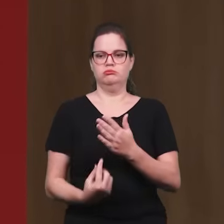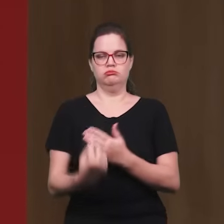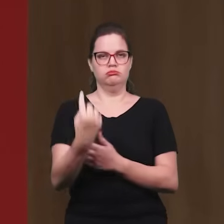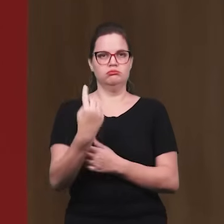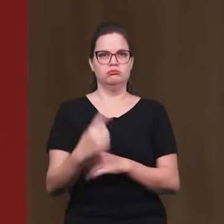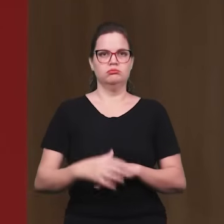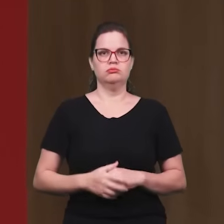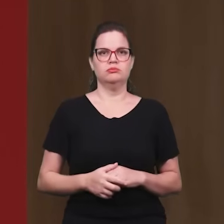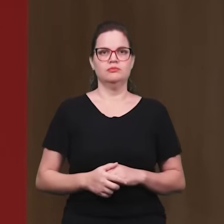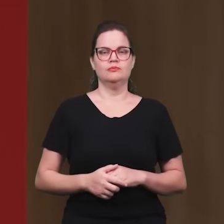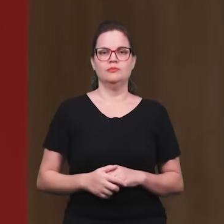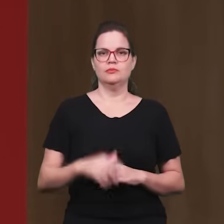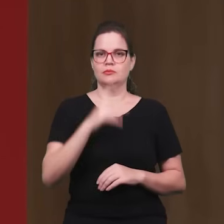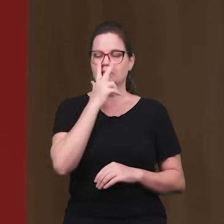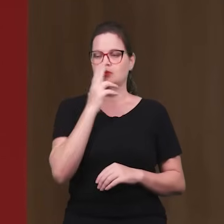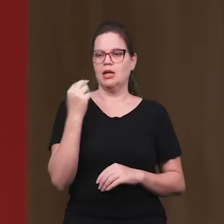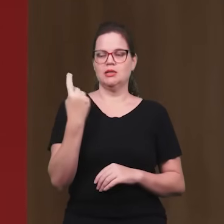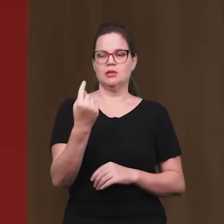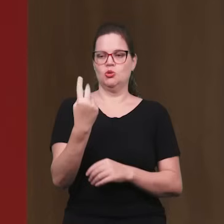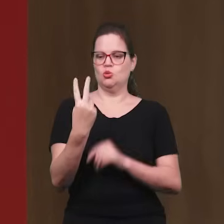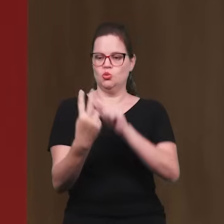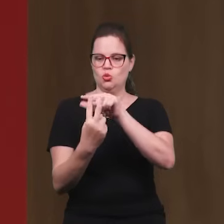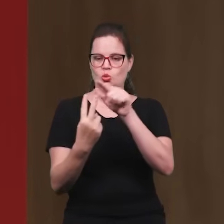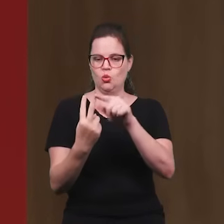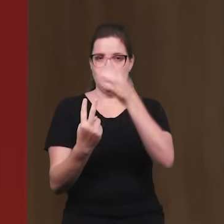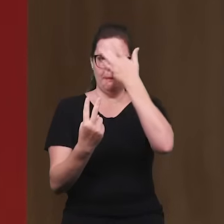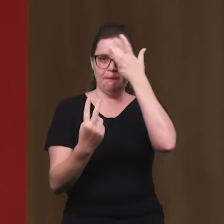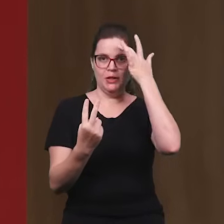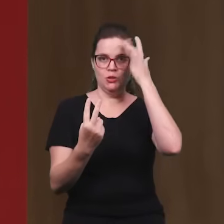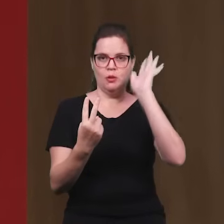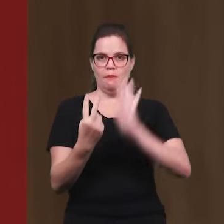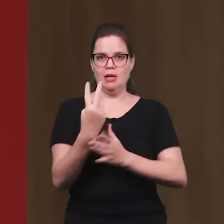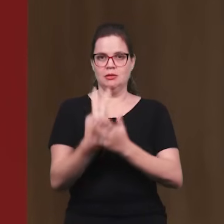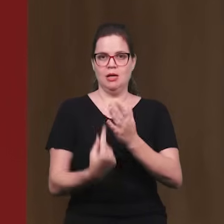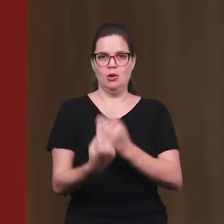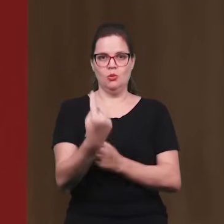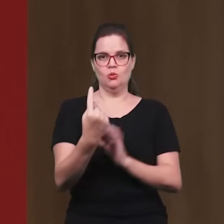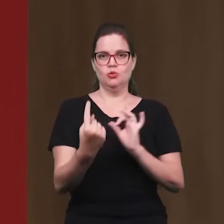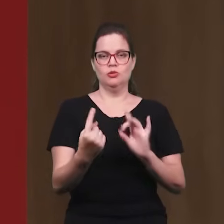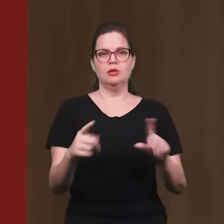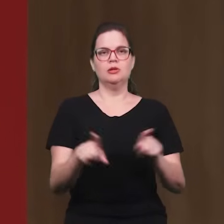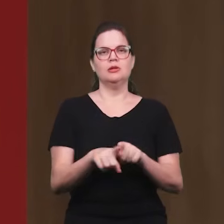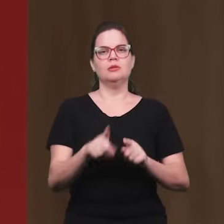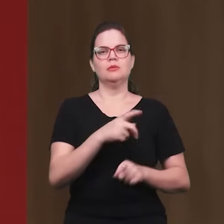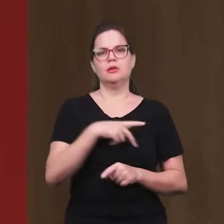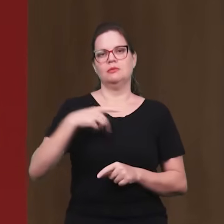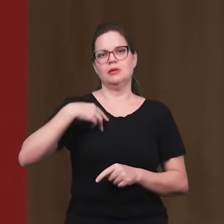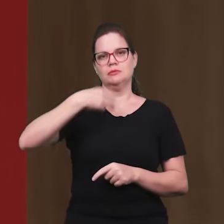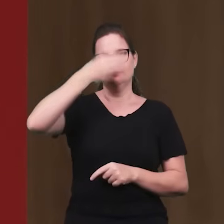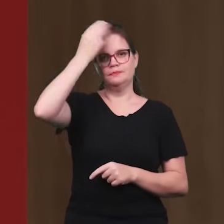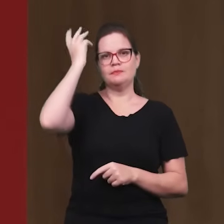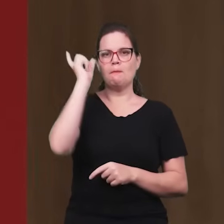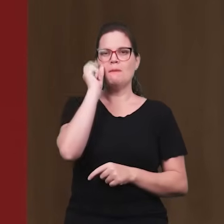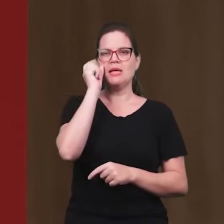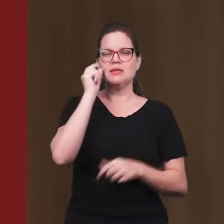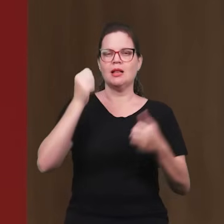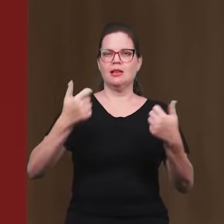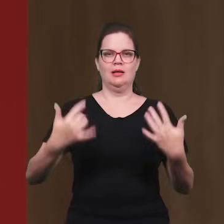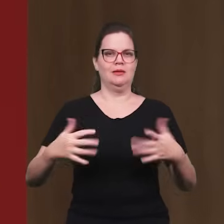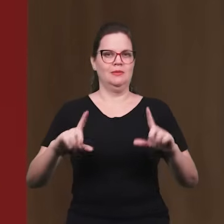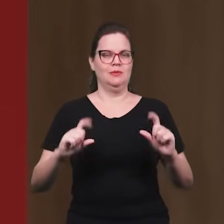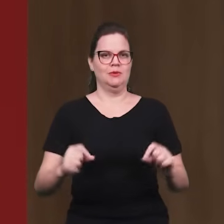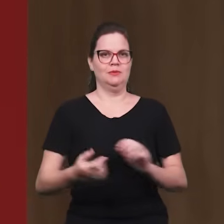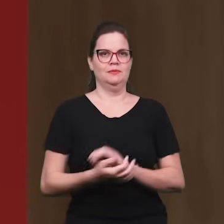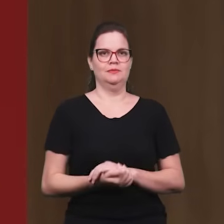nós já falamos aqui, como uma só carne. E o pastor Marcelo, ele tem uma expressão que é muito interessante, que ele